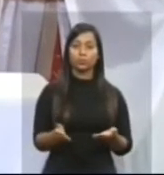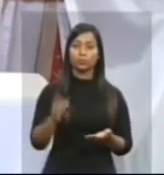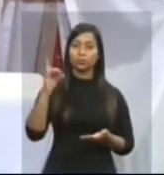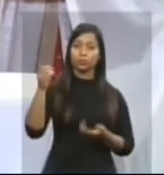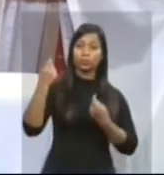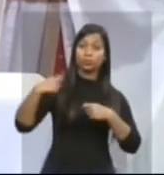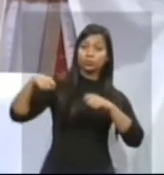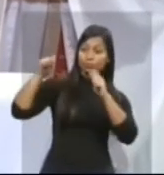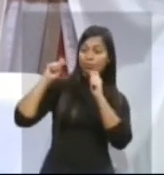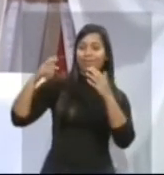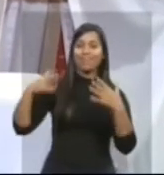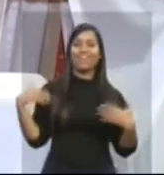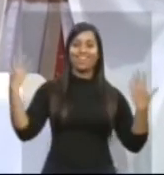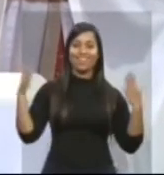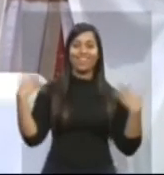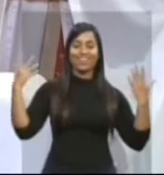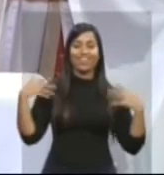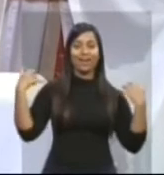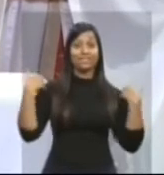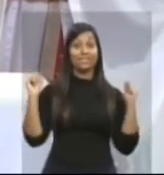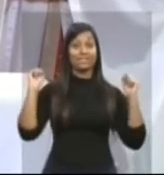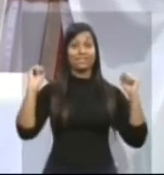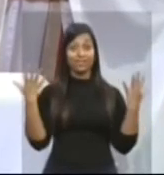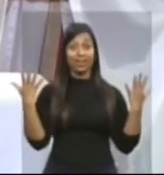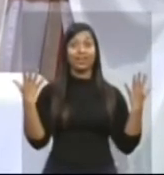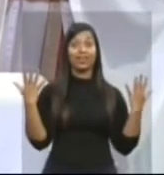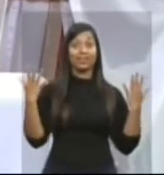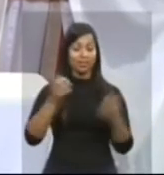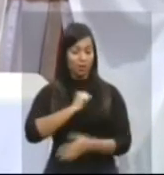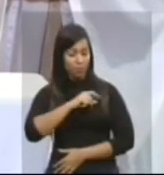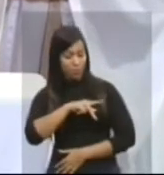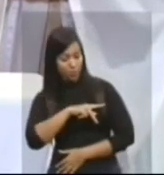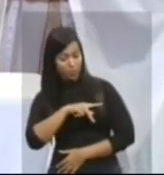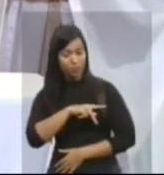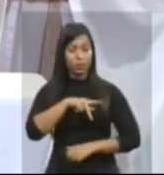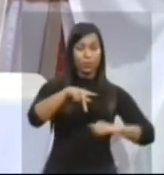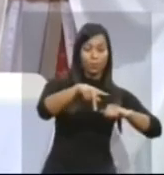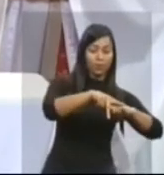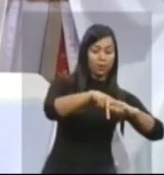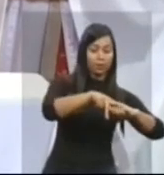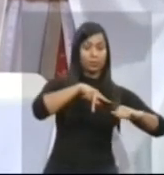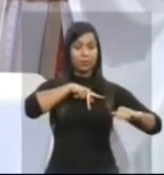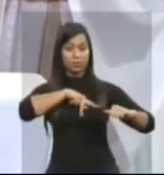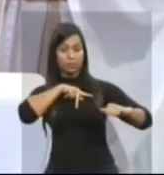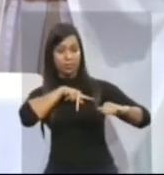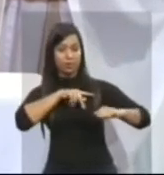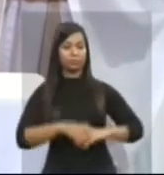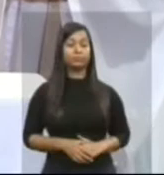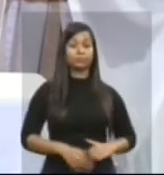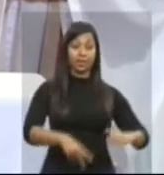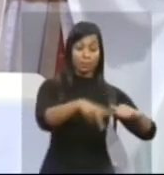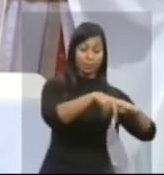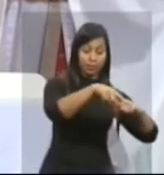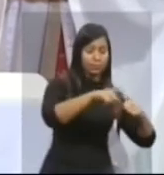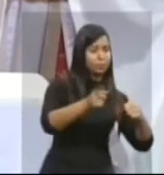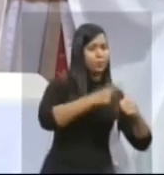nos concedeis a alegria de festejar os apóstolos São Pedro e São Paulo. Pedro, o